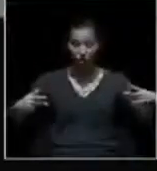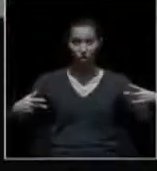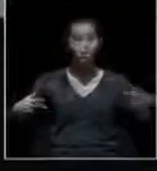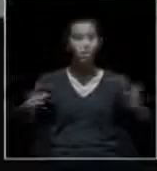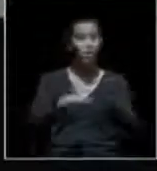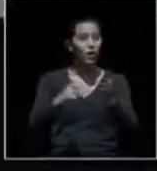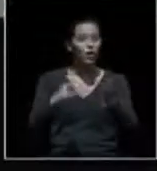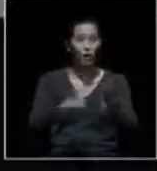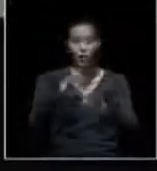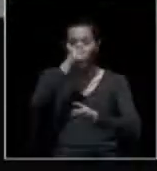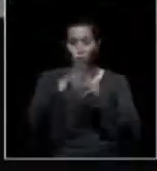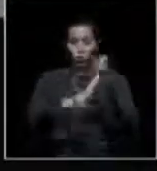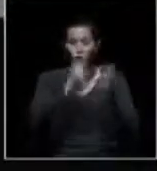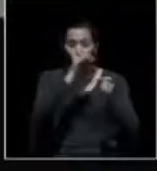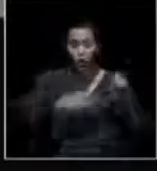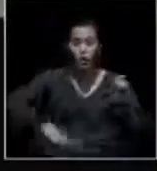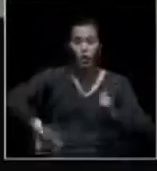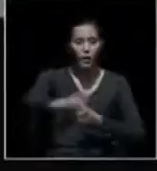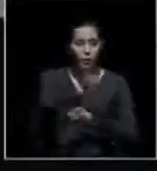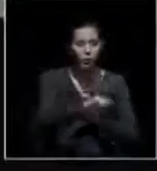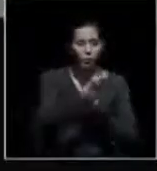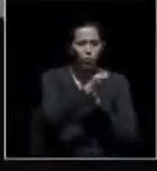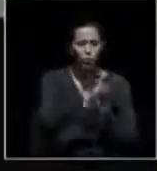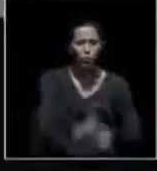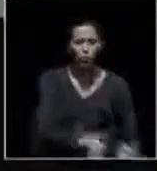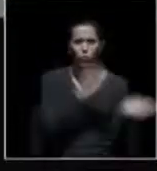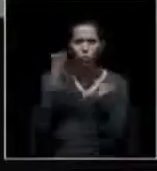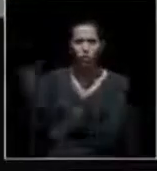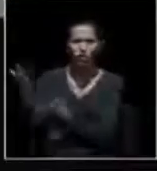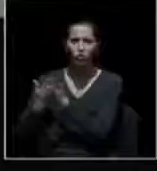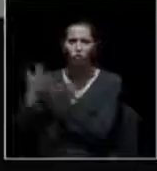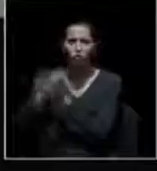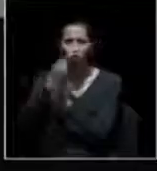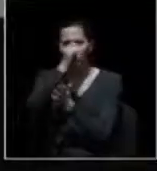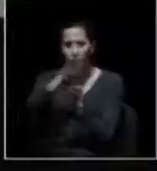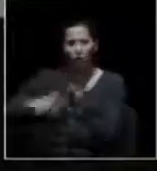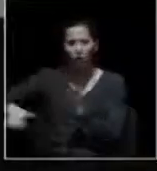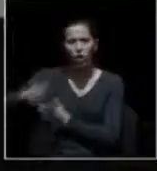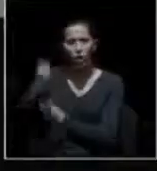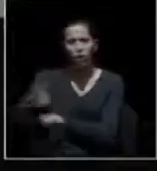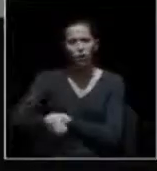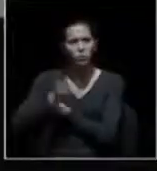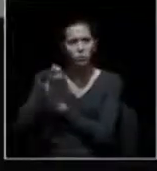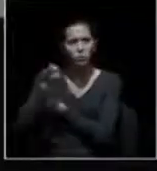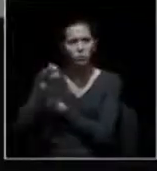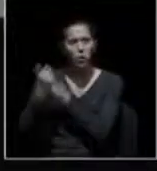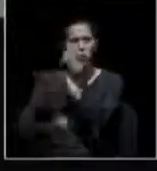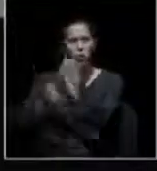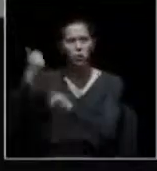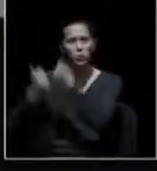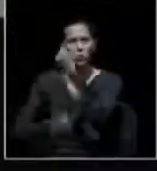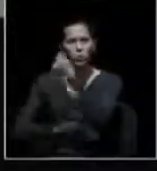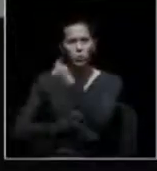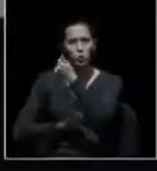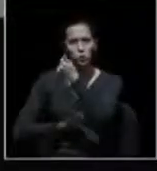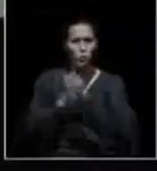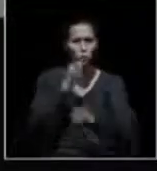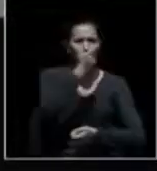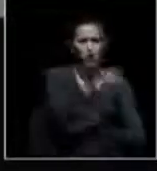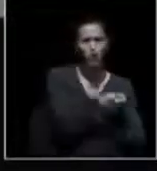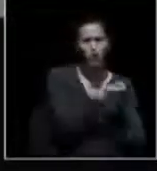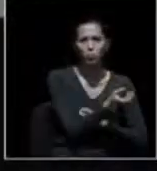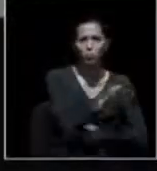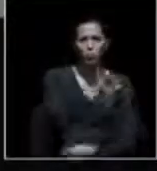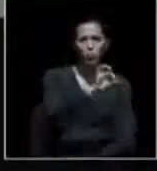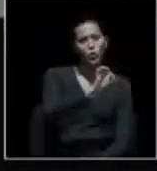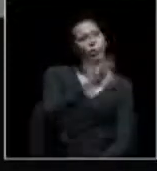de jardineiros, mas que, por outro lado, tem uma escola de jardinagem, considerou que autorizar concurso para apenas 8 jardineiros